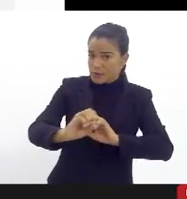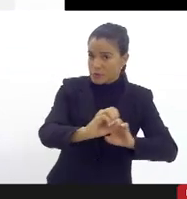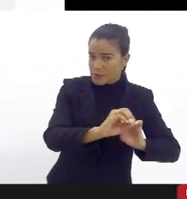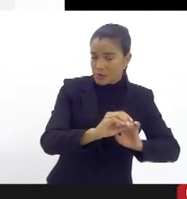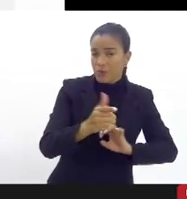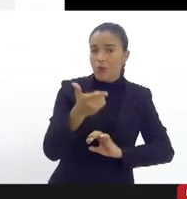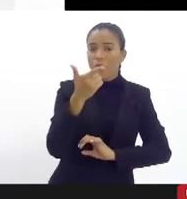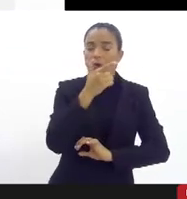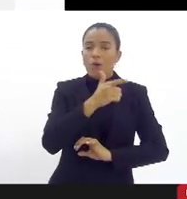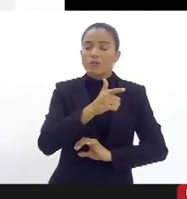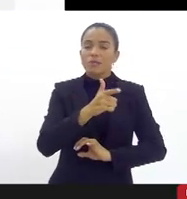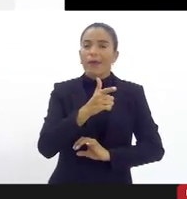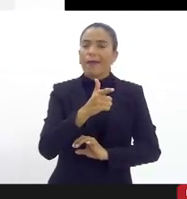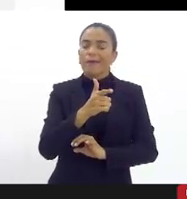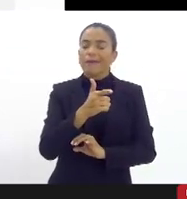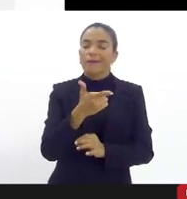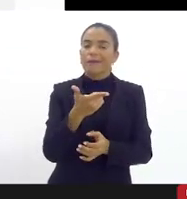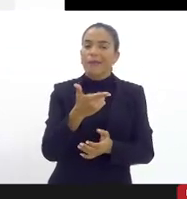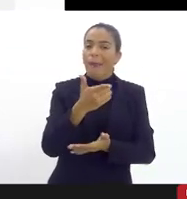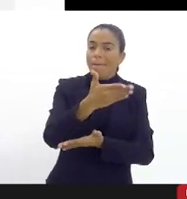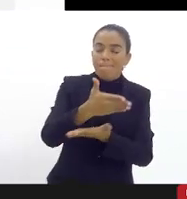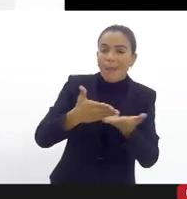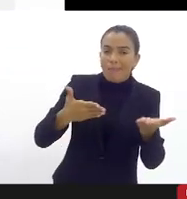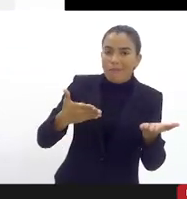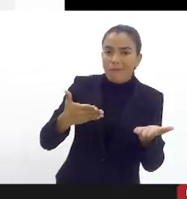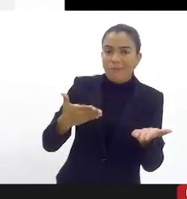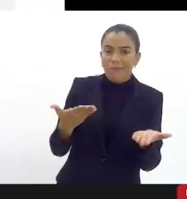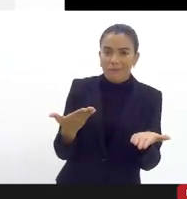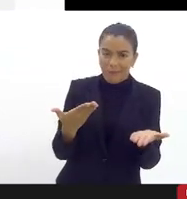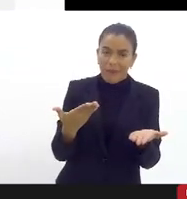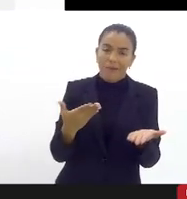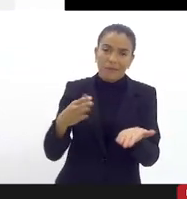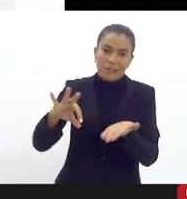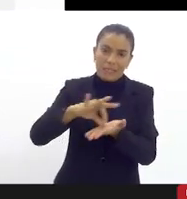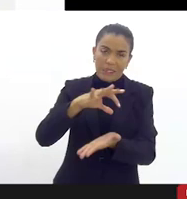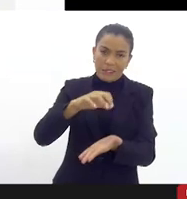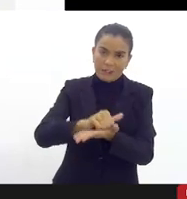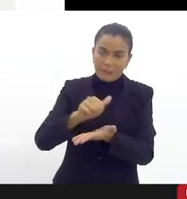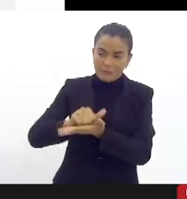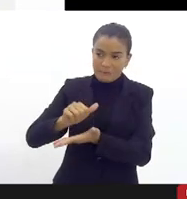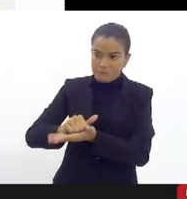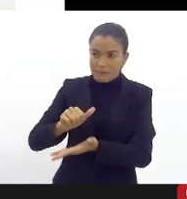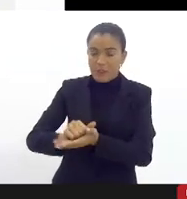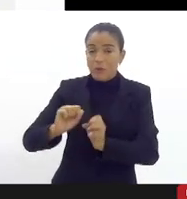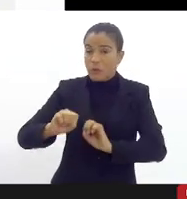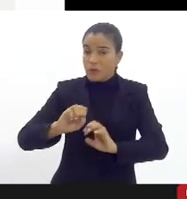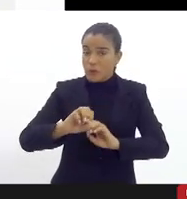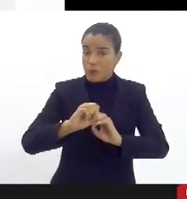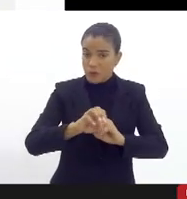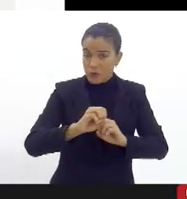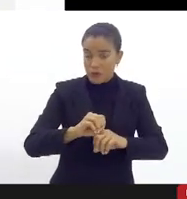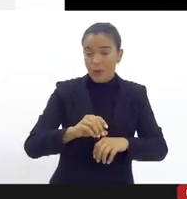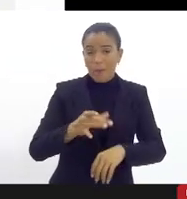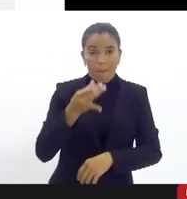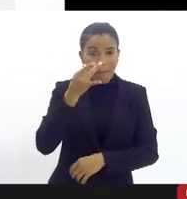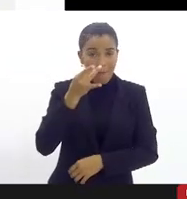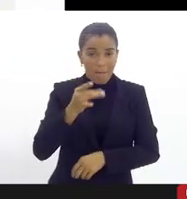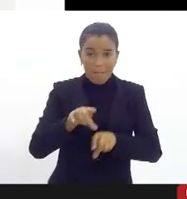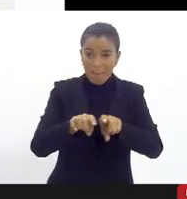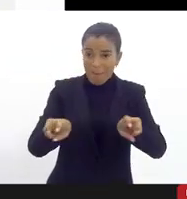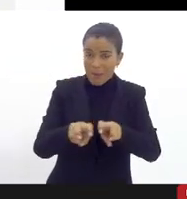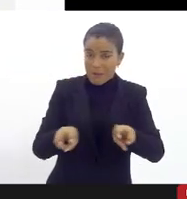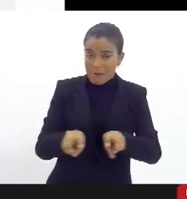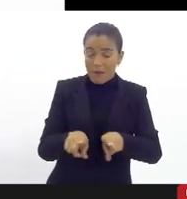respondem por quase a metade das matrículas não ensino a presencial e